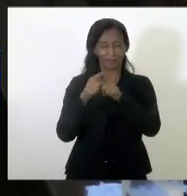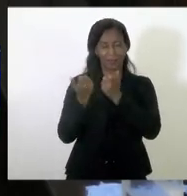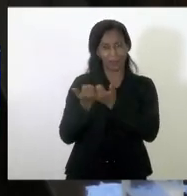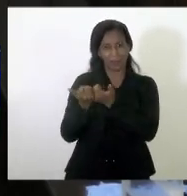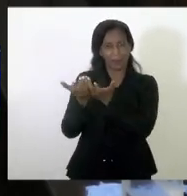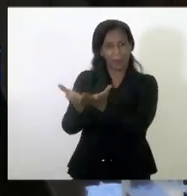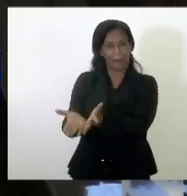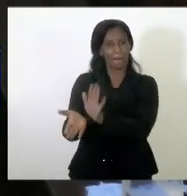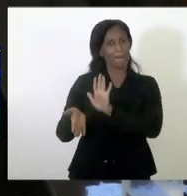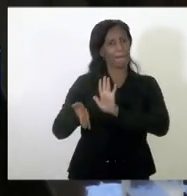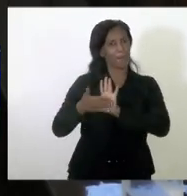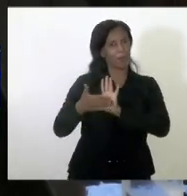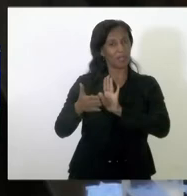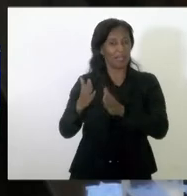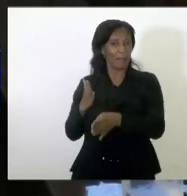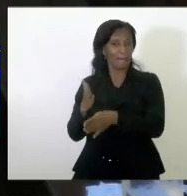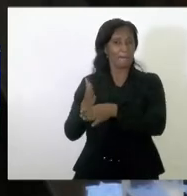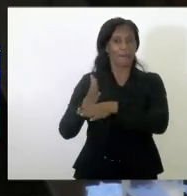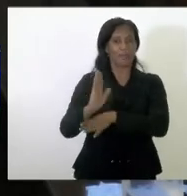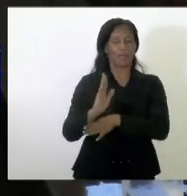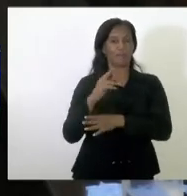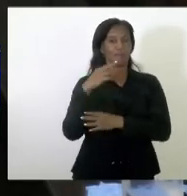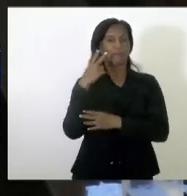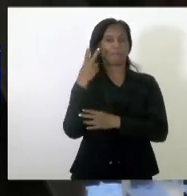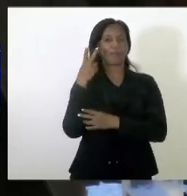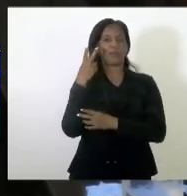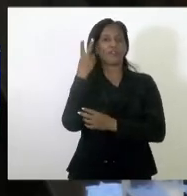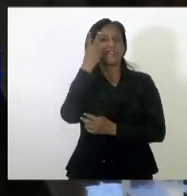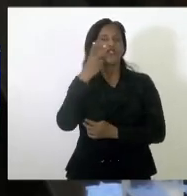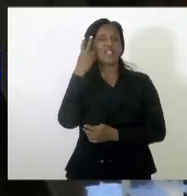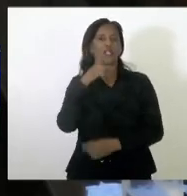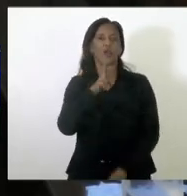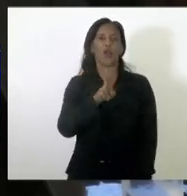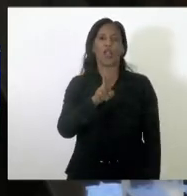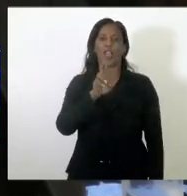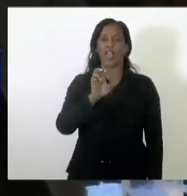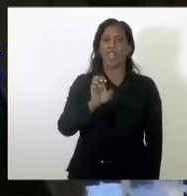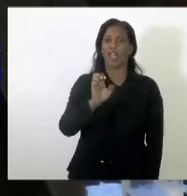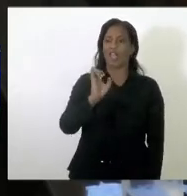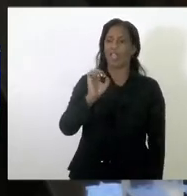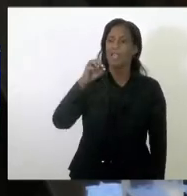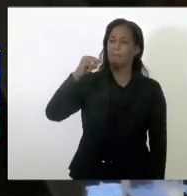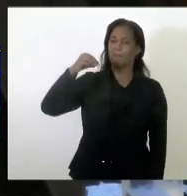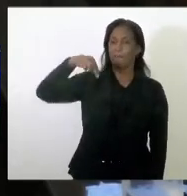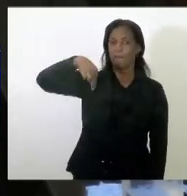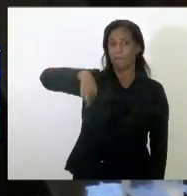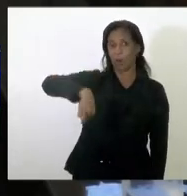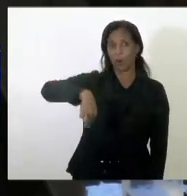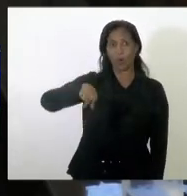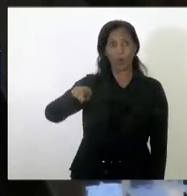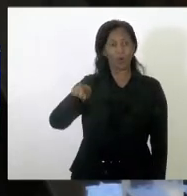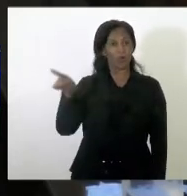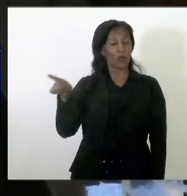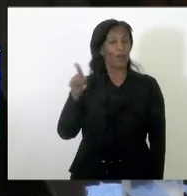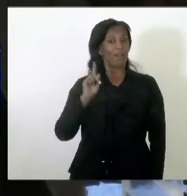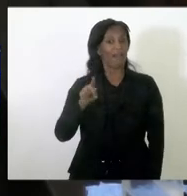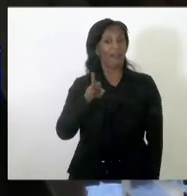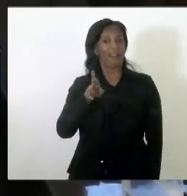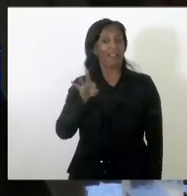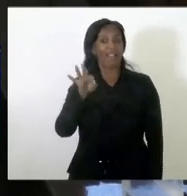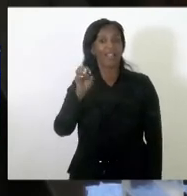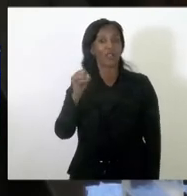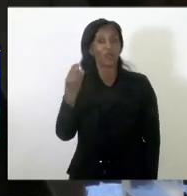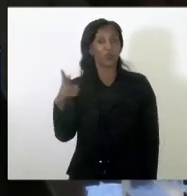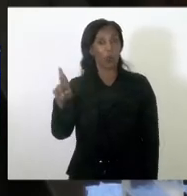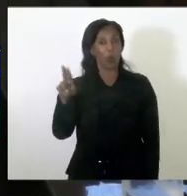oferecida, proposta e aprovada pelo vereador Raimon, que homenageou hoje o magnífico reitor do Instituto